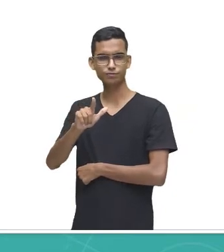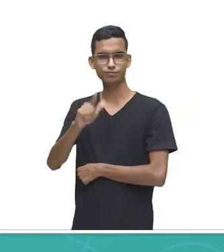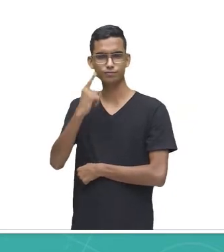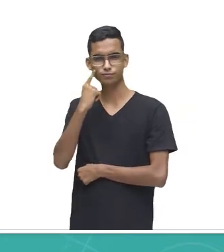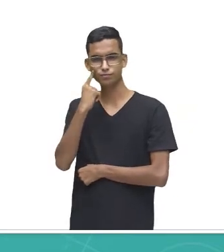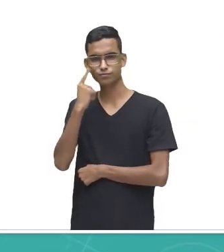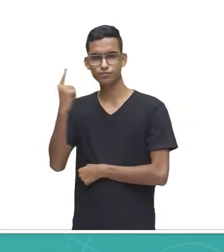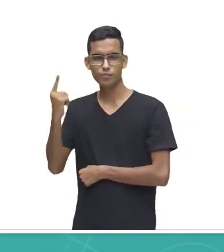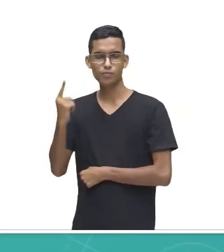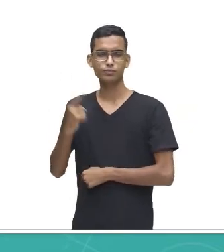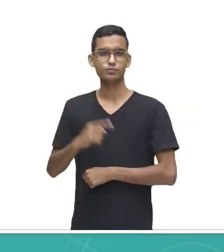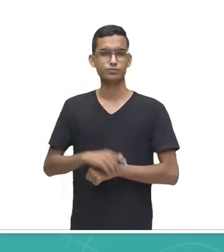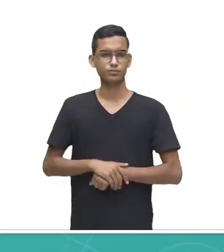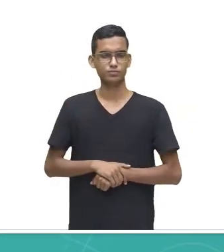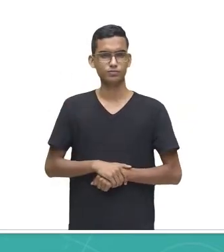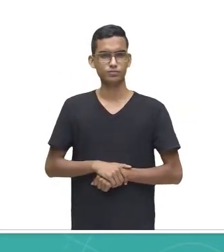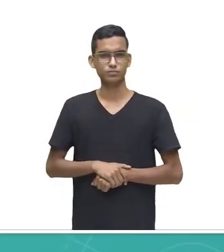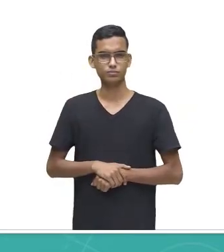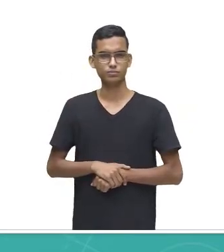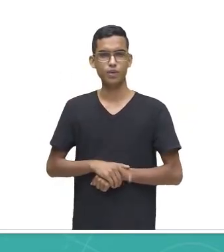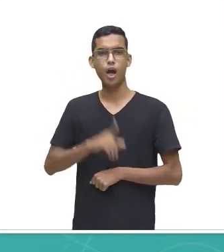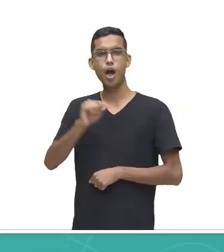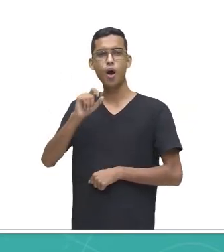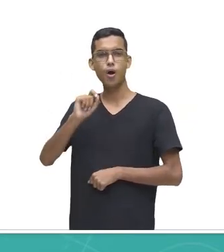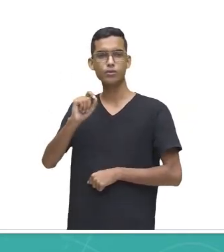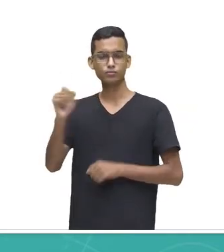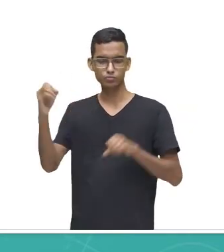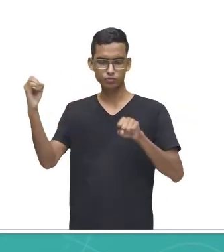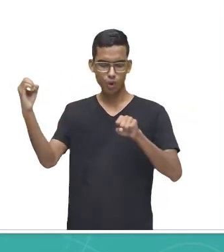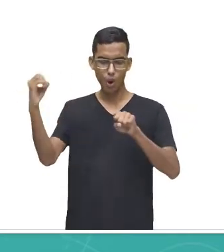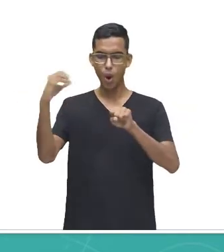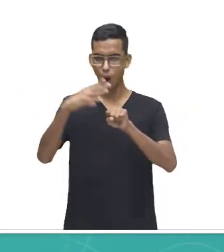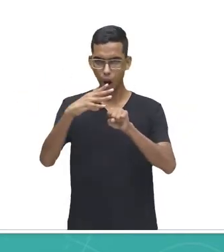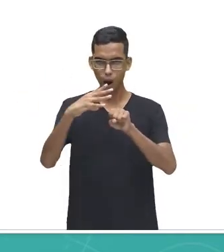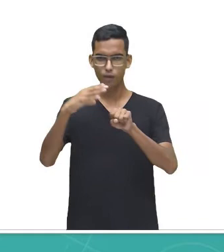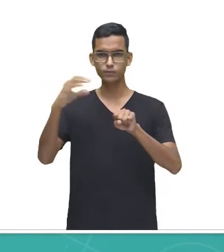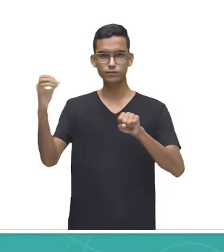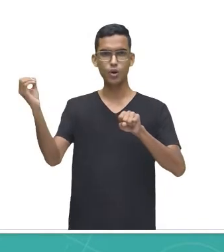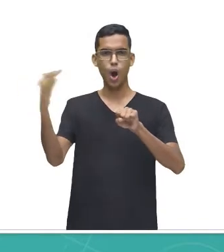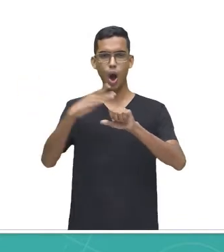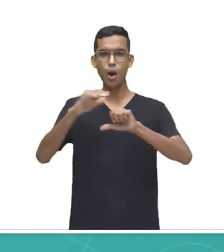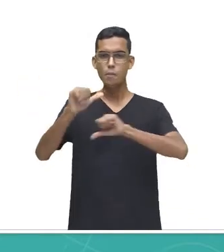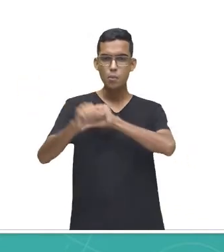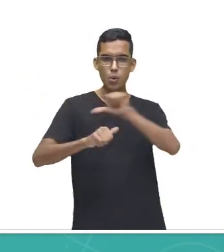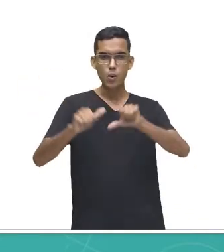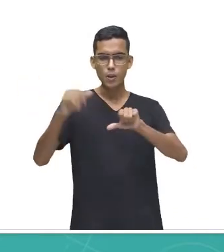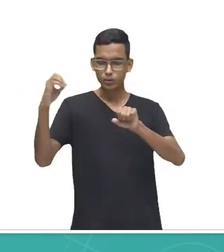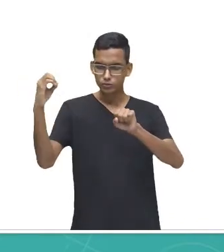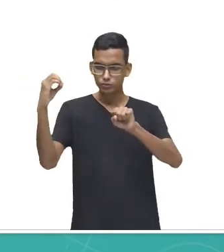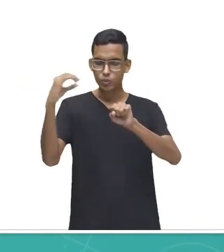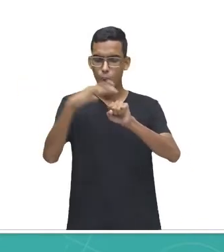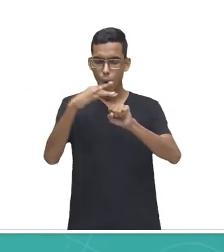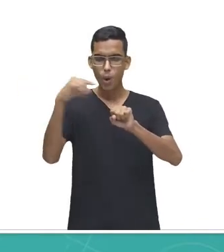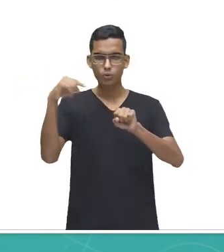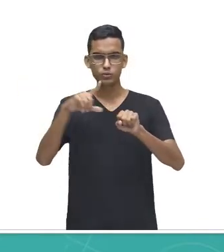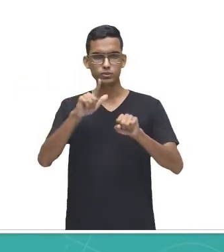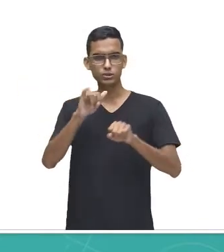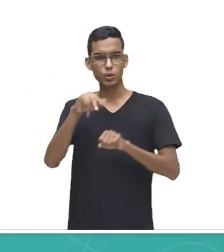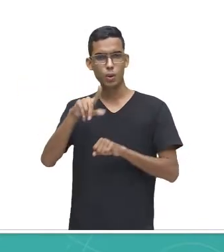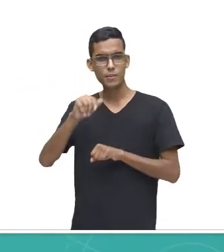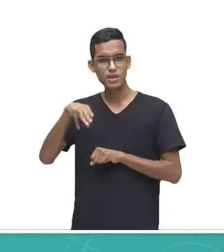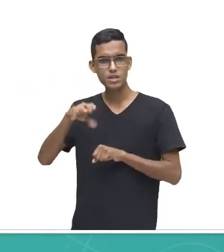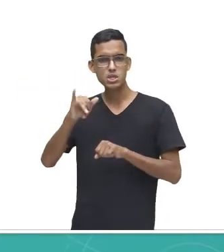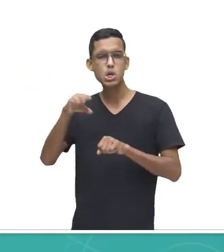a mudança do iluminismo que ocorreu na Europa nos séculos 17 e 18, que deu,